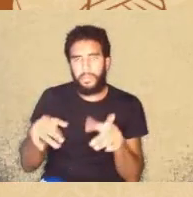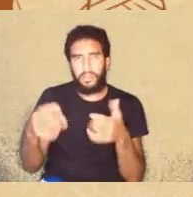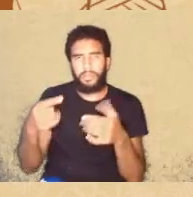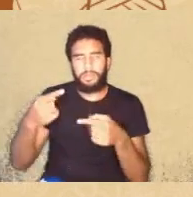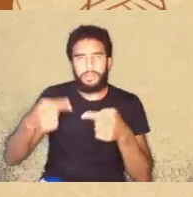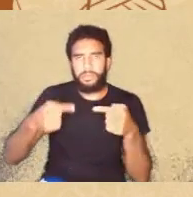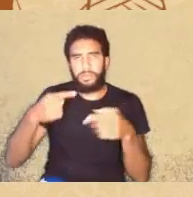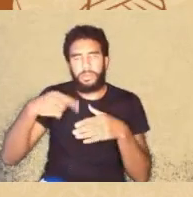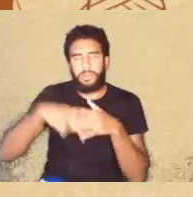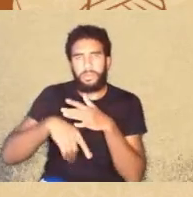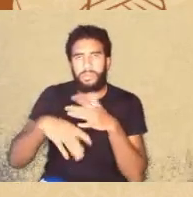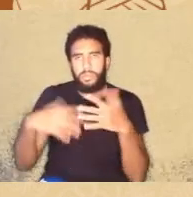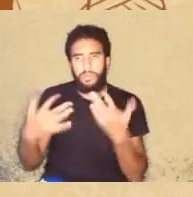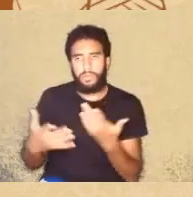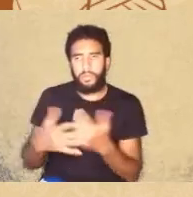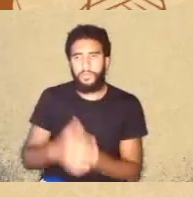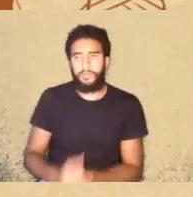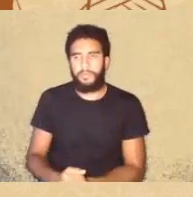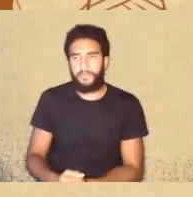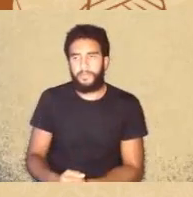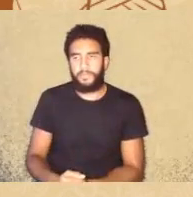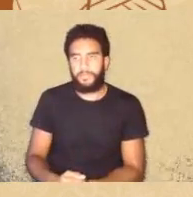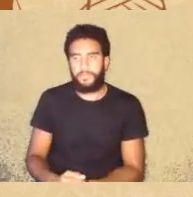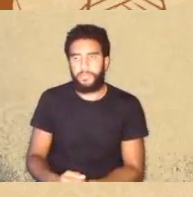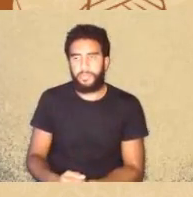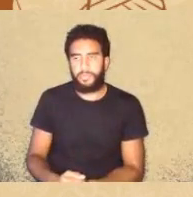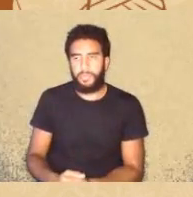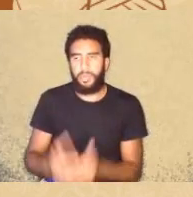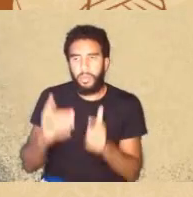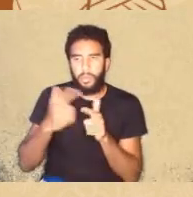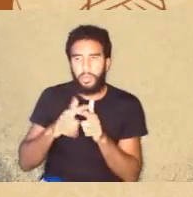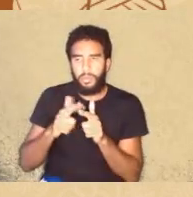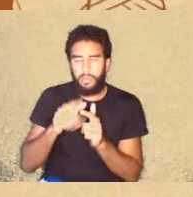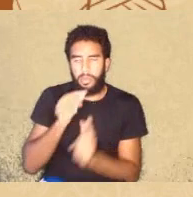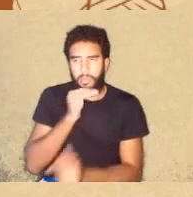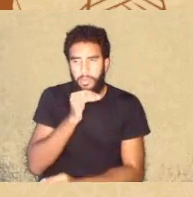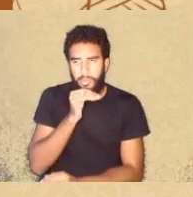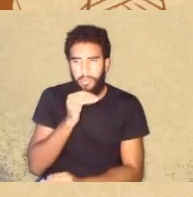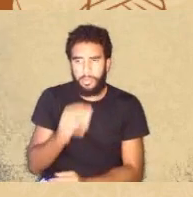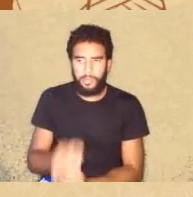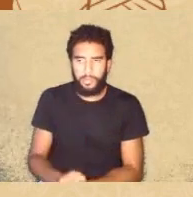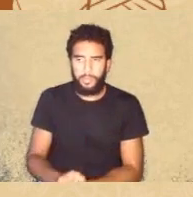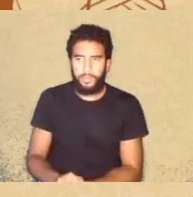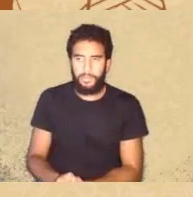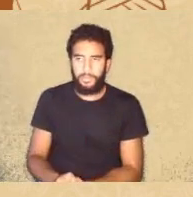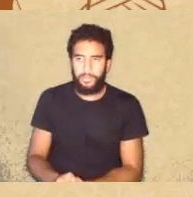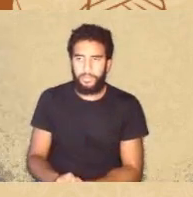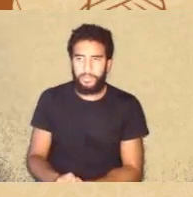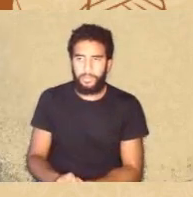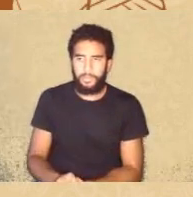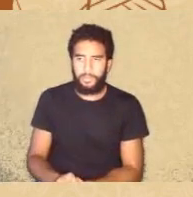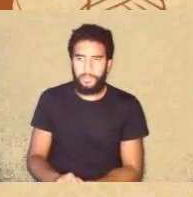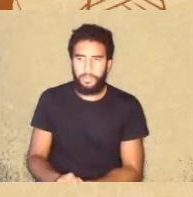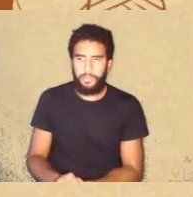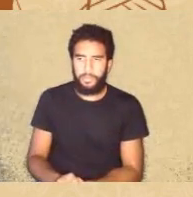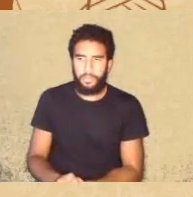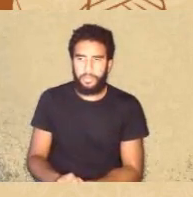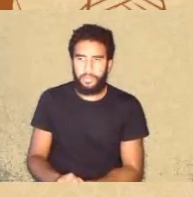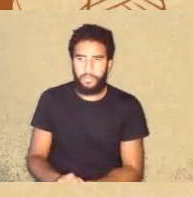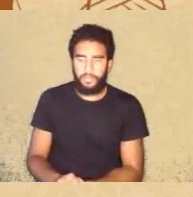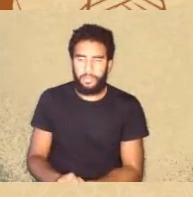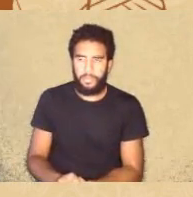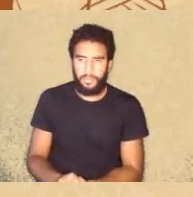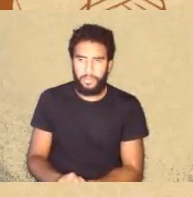discussão. Aquele problema de, por exemplo, quando a gente fala do... Tem marcas, de novo, aí tem o